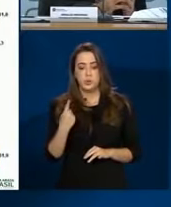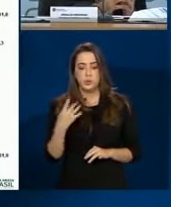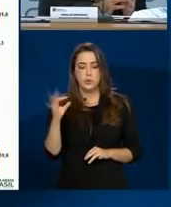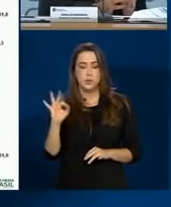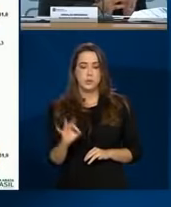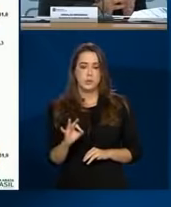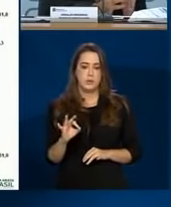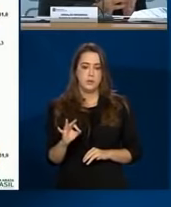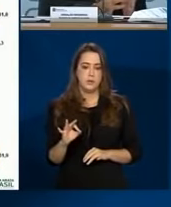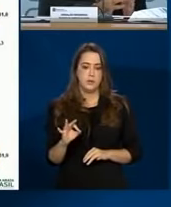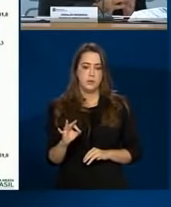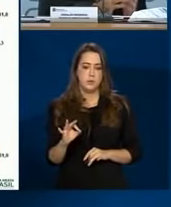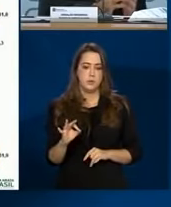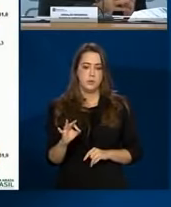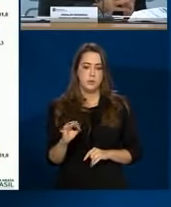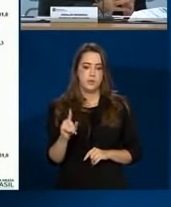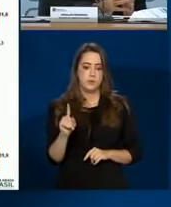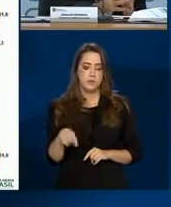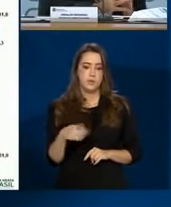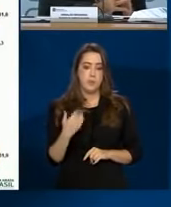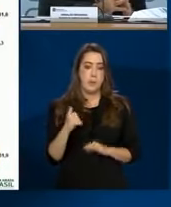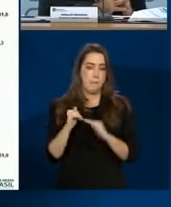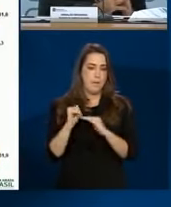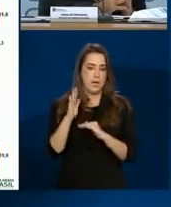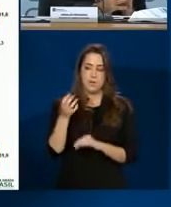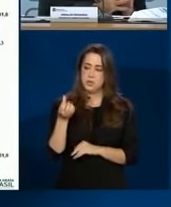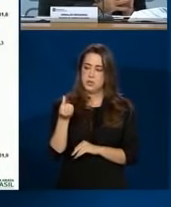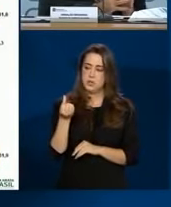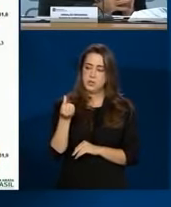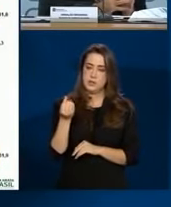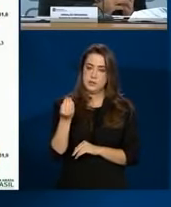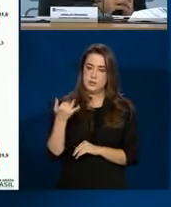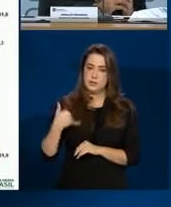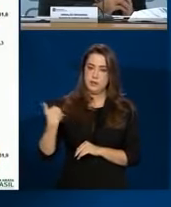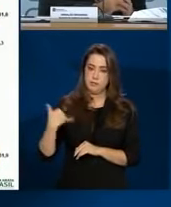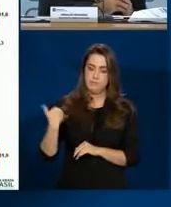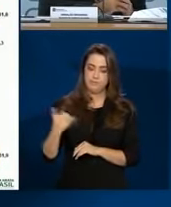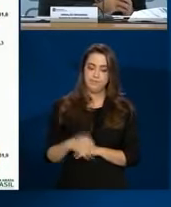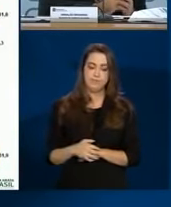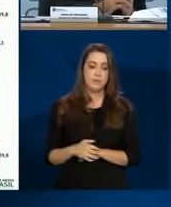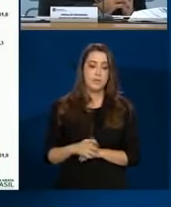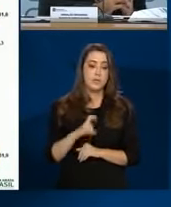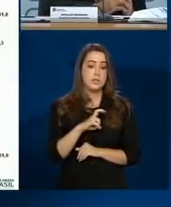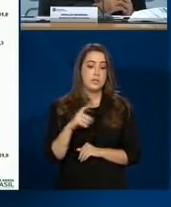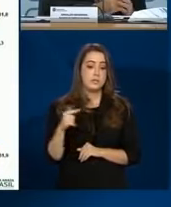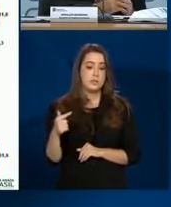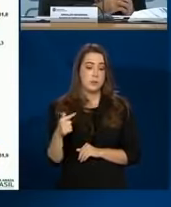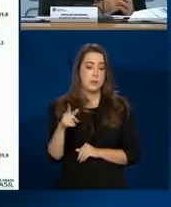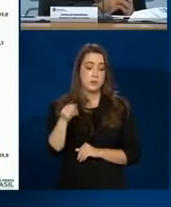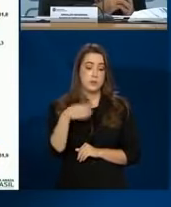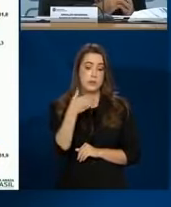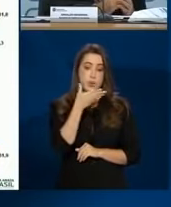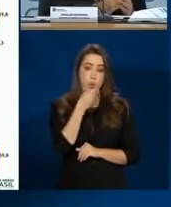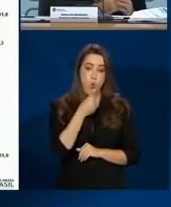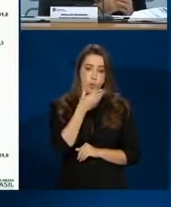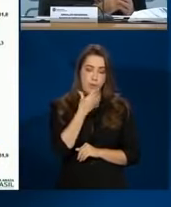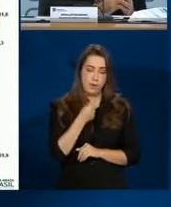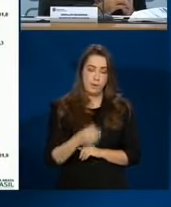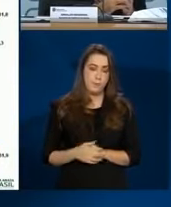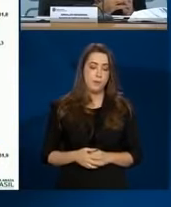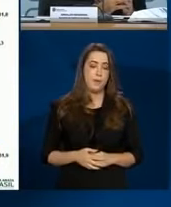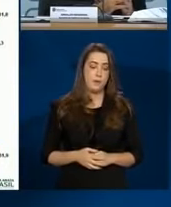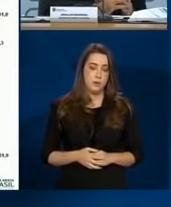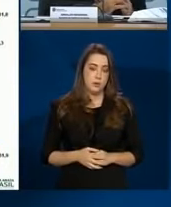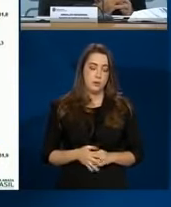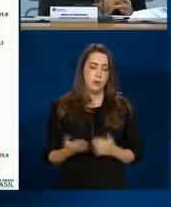51% deles têm acima de 60 anos, 57 deles é do sexo masculino, né?